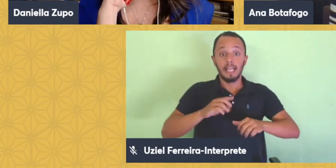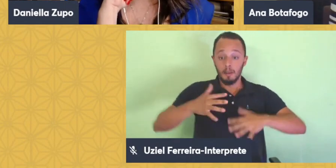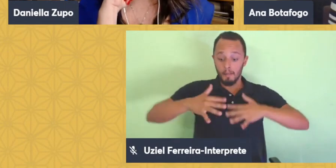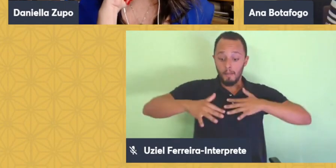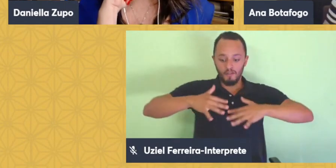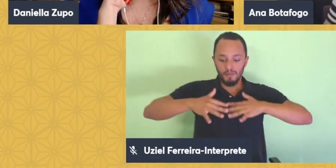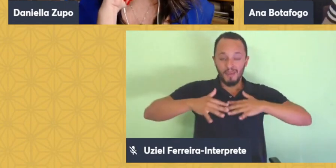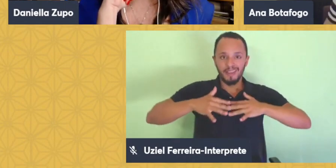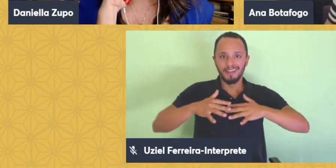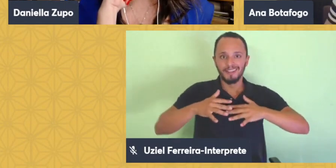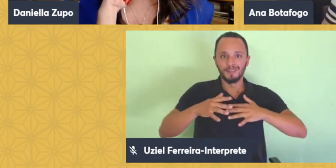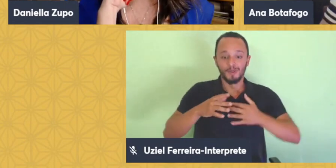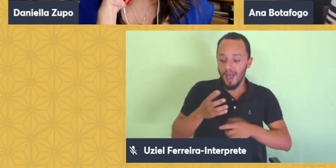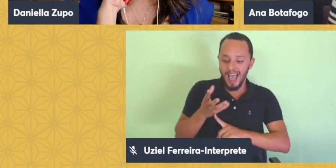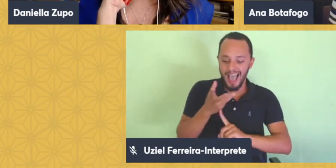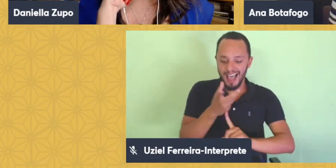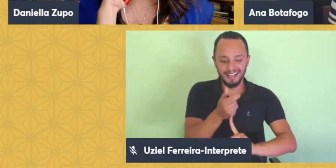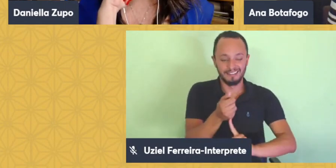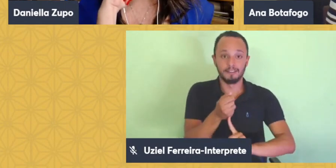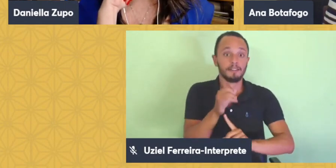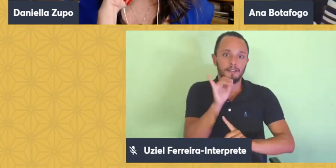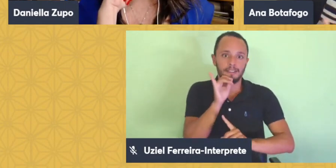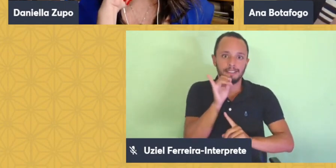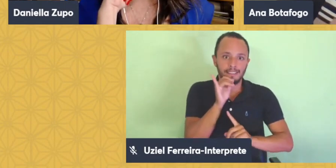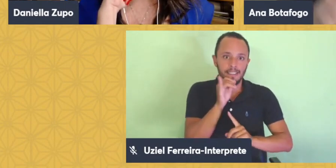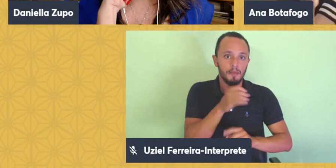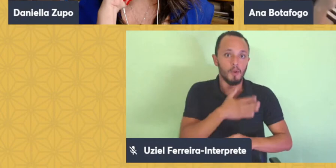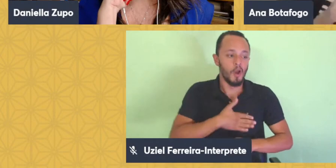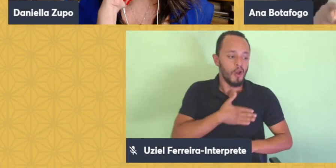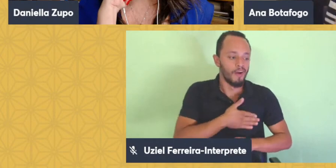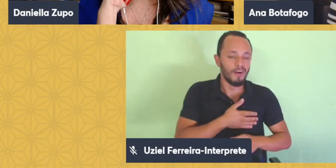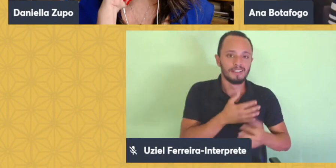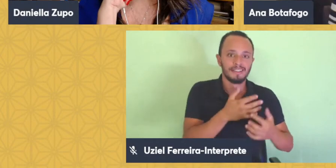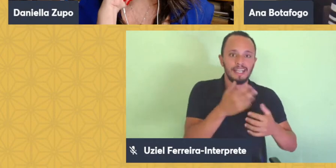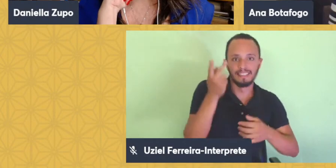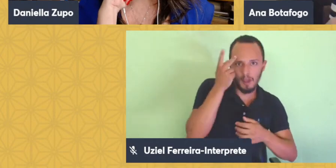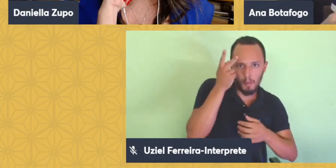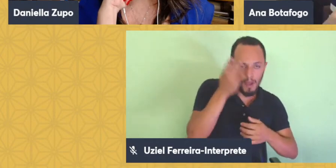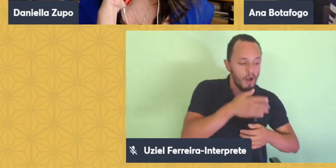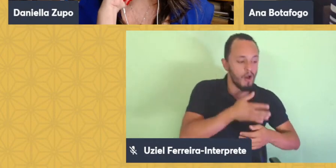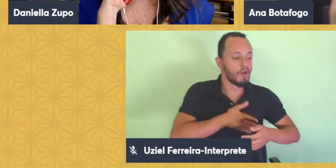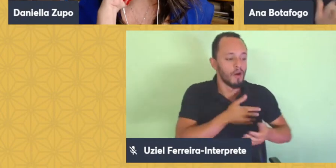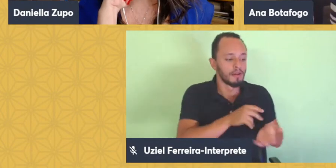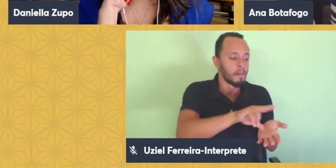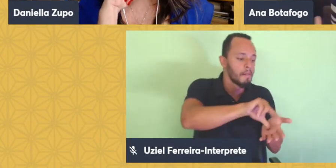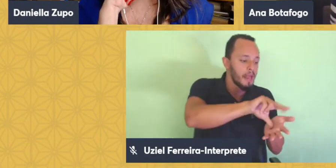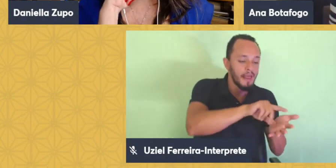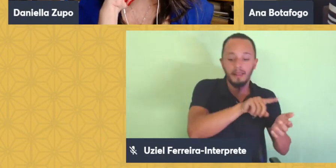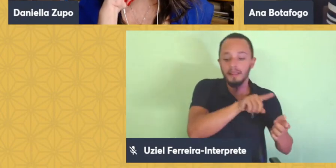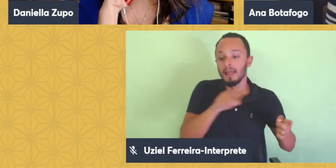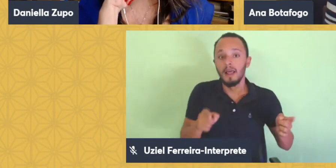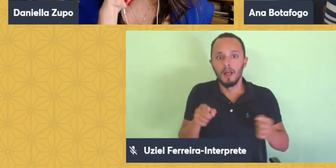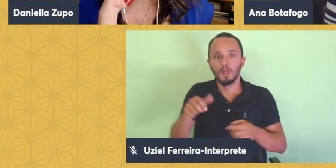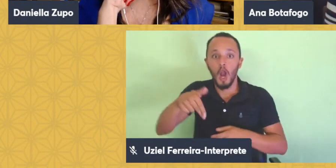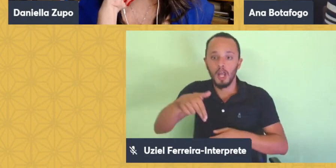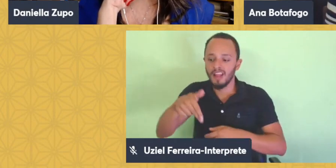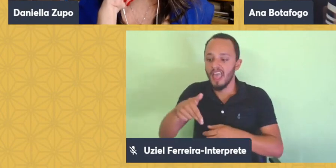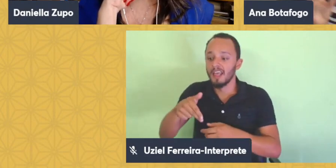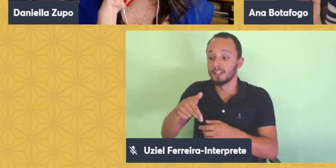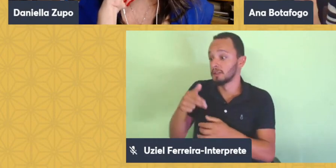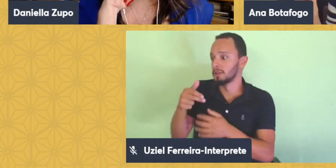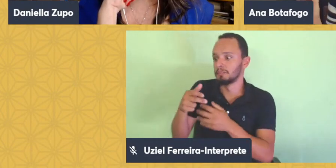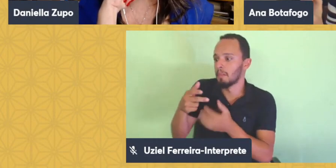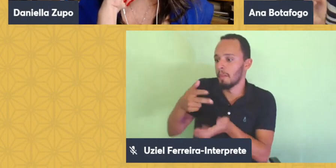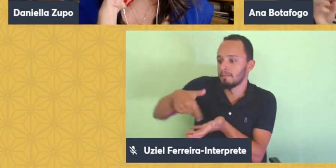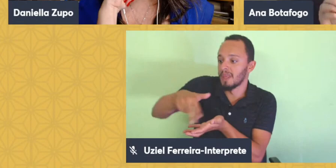artística porque muitas vezes as manifestações artísticas ou não a manifestação pessoal vai